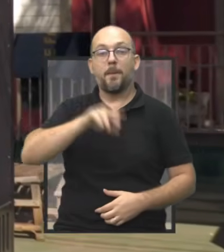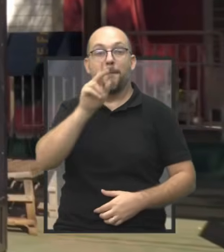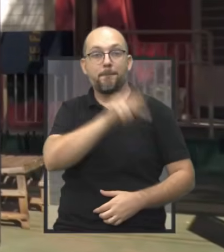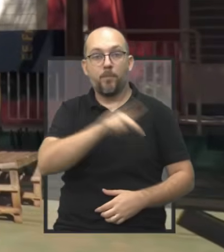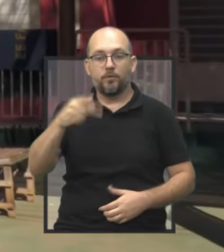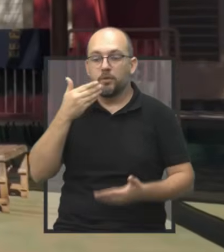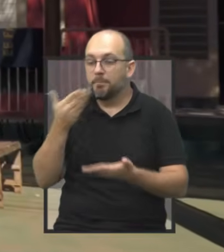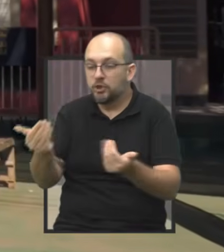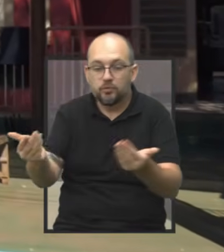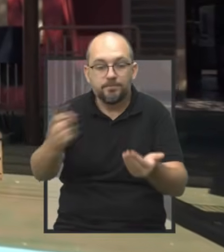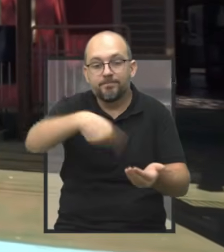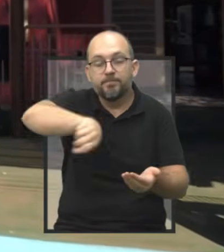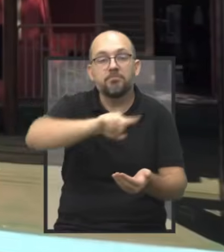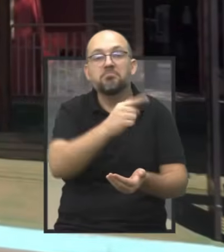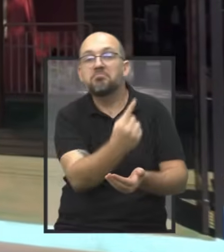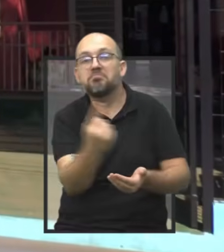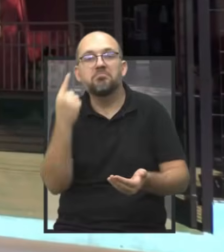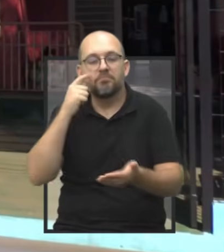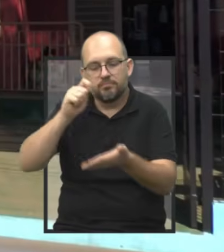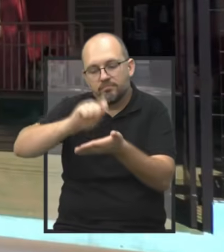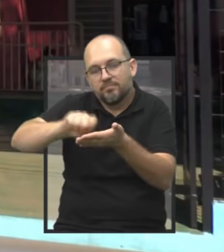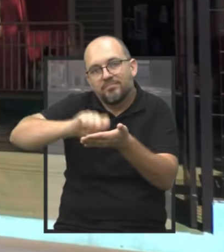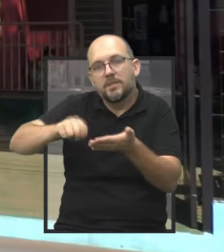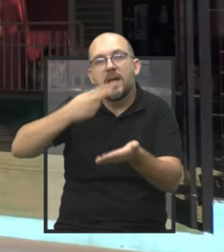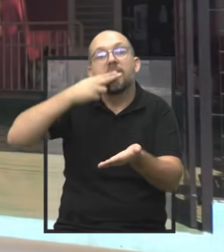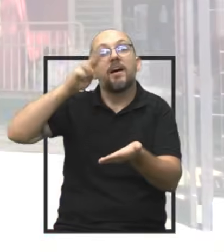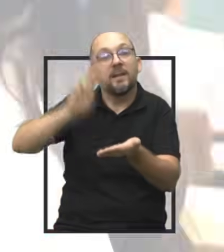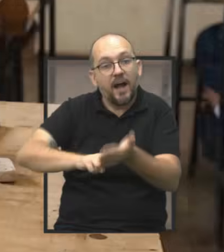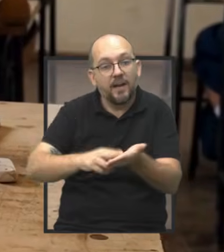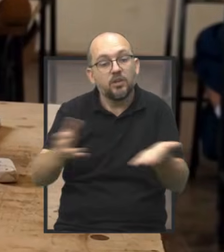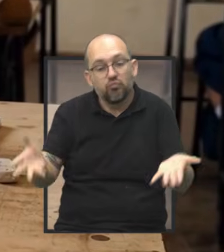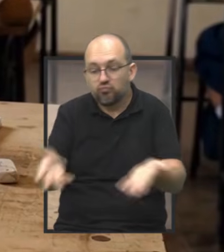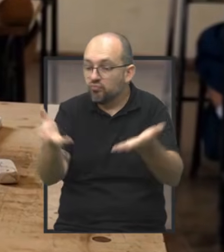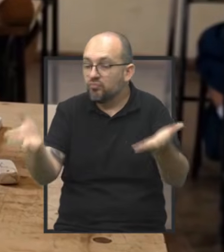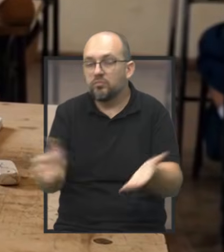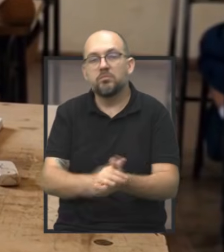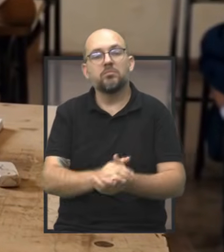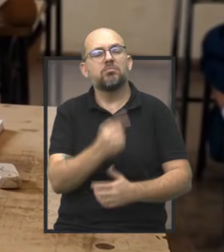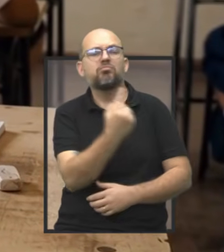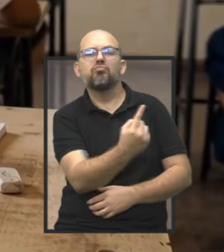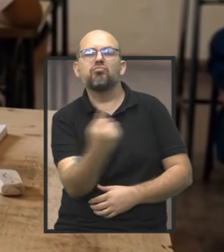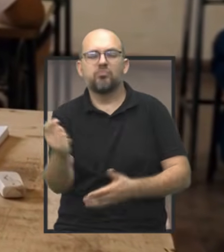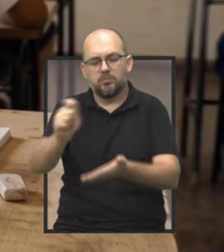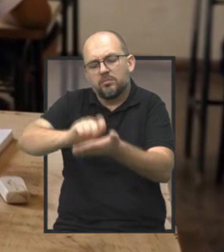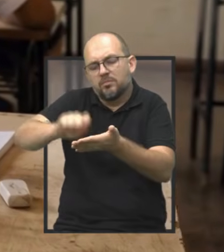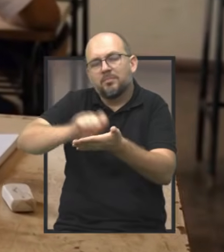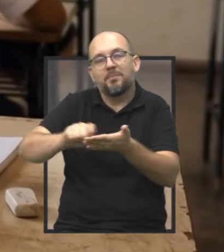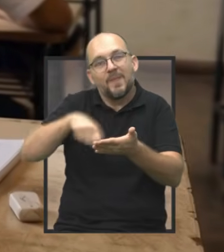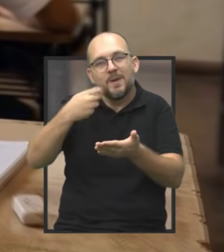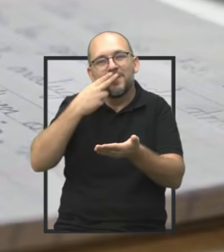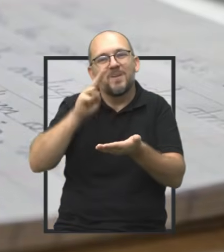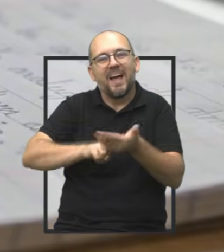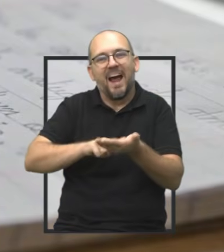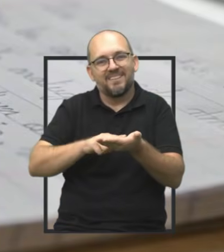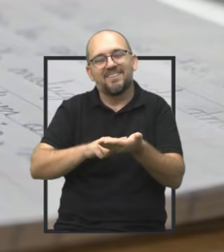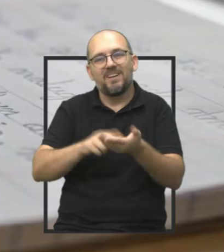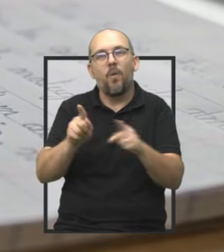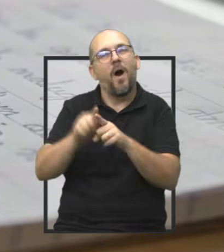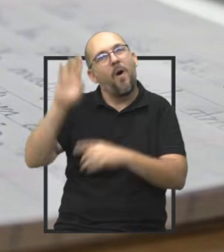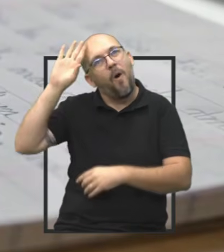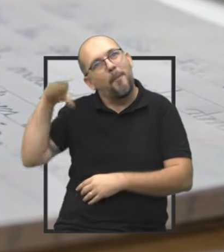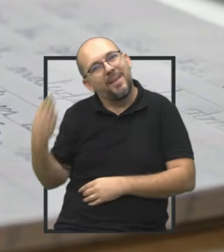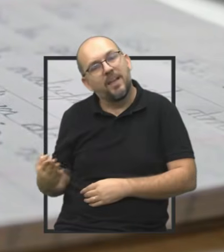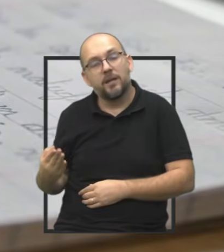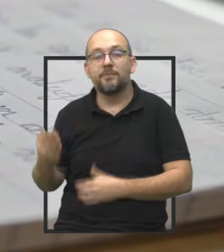Galvão, motivados pela professora, decidiram homenagear o amigo que partiu com singelas palavras na forma